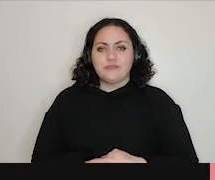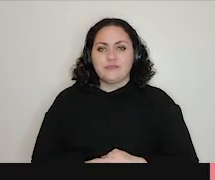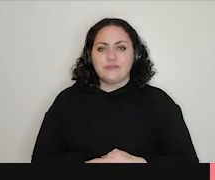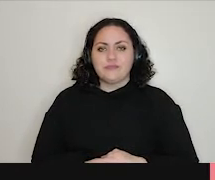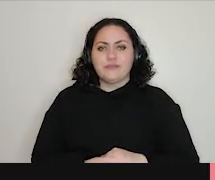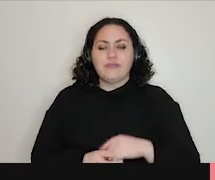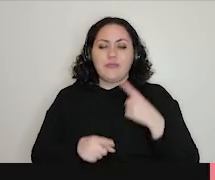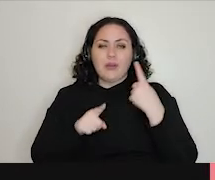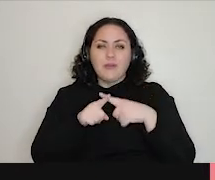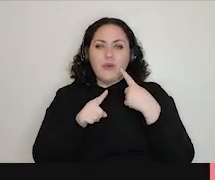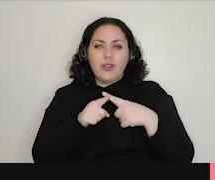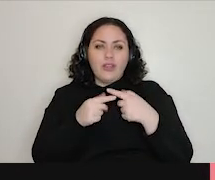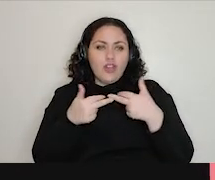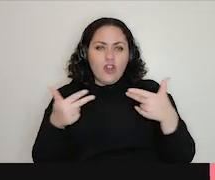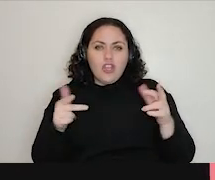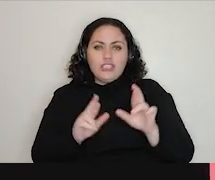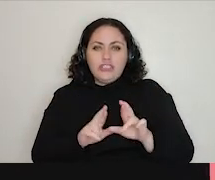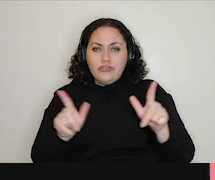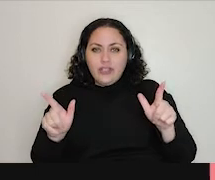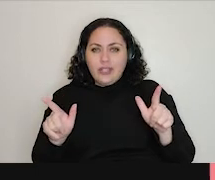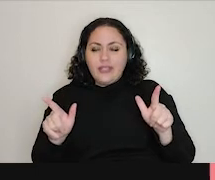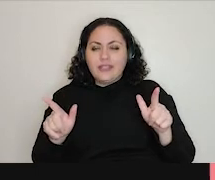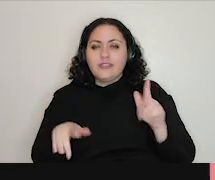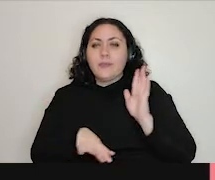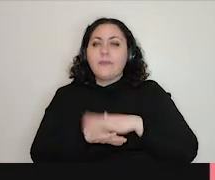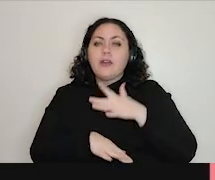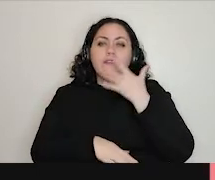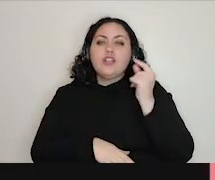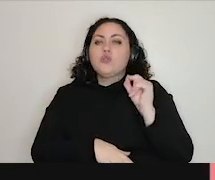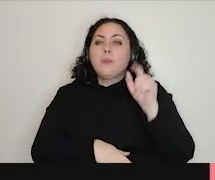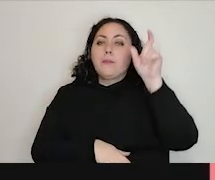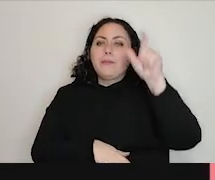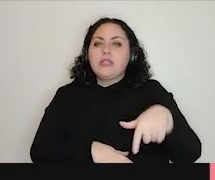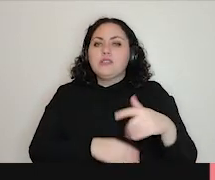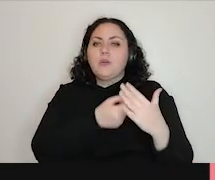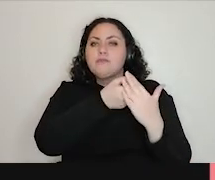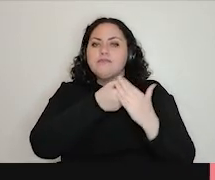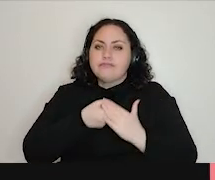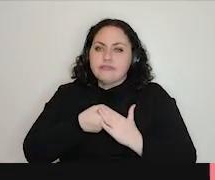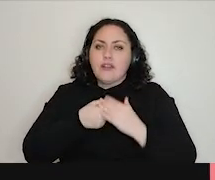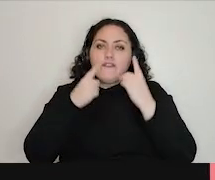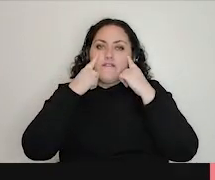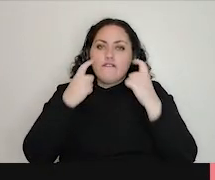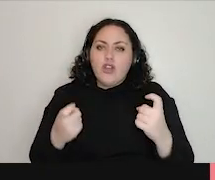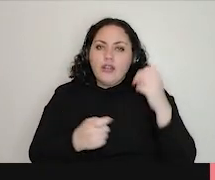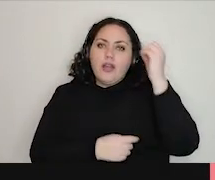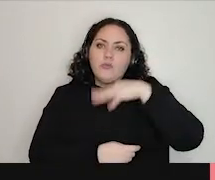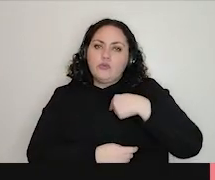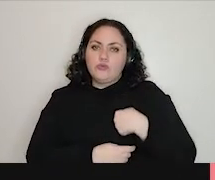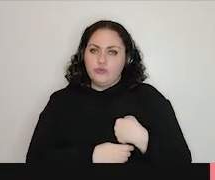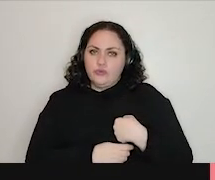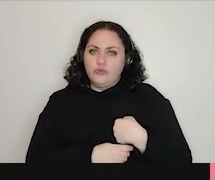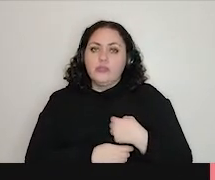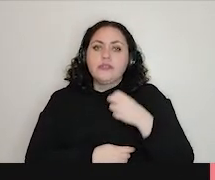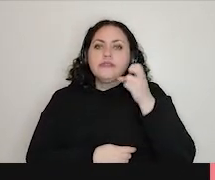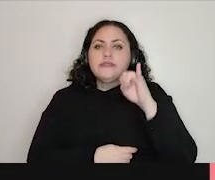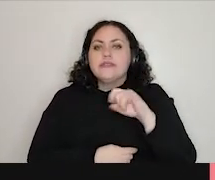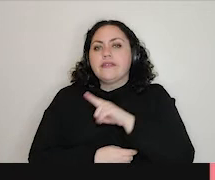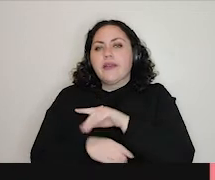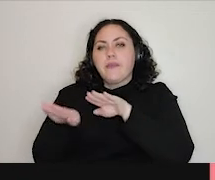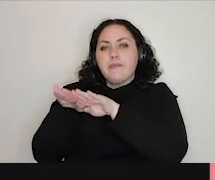sendo mais passível de sofrer violência, né? Tudo que foge daquele padrão cis heteronormativo